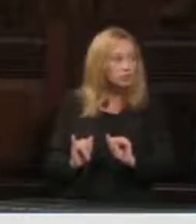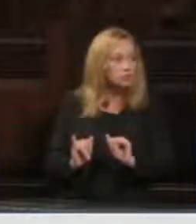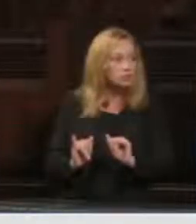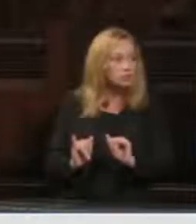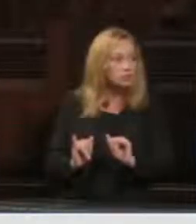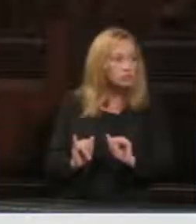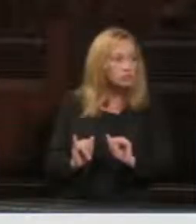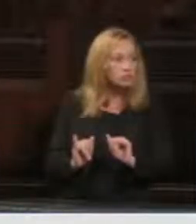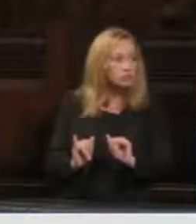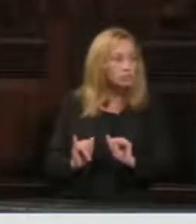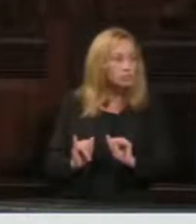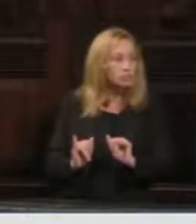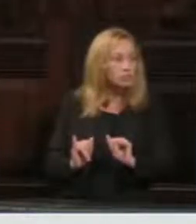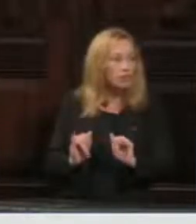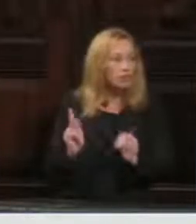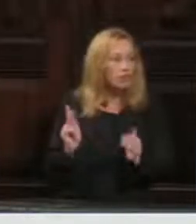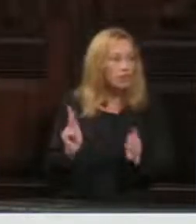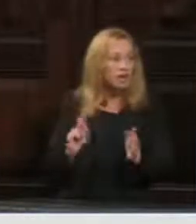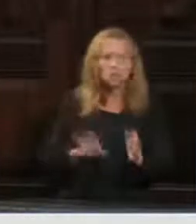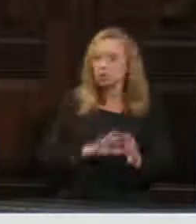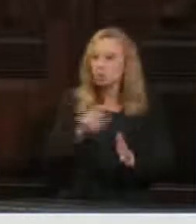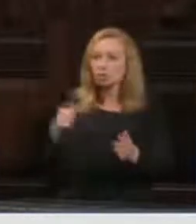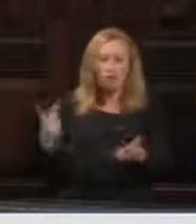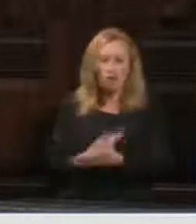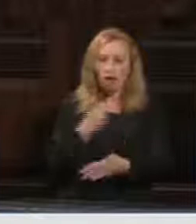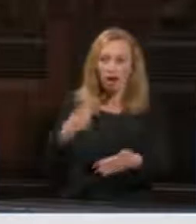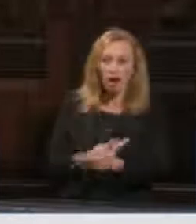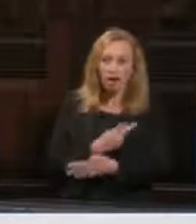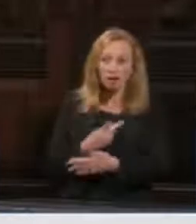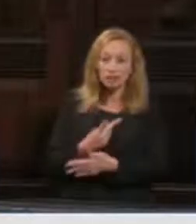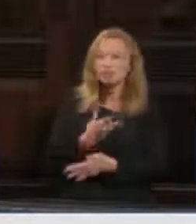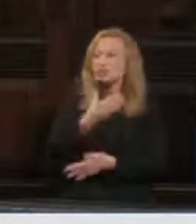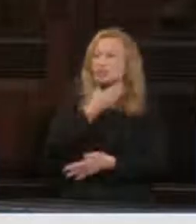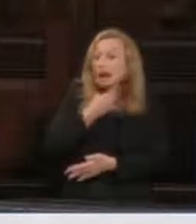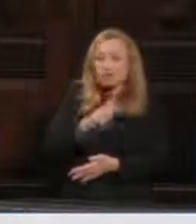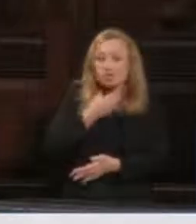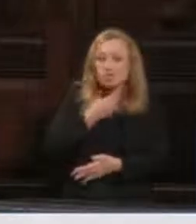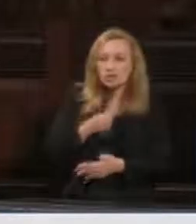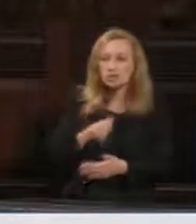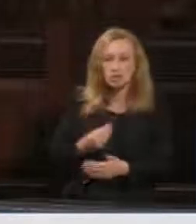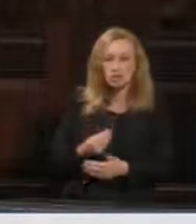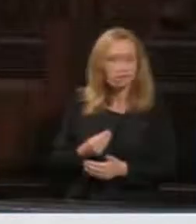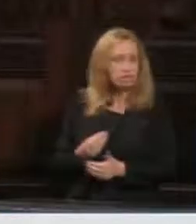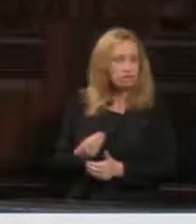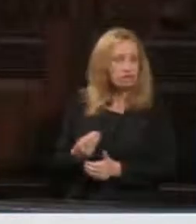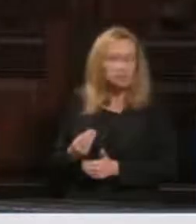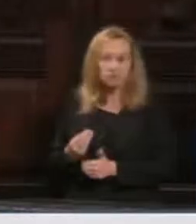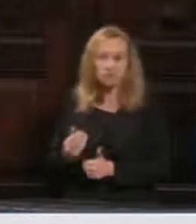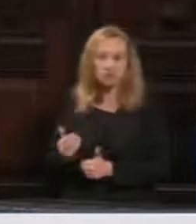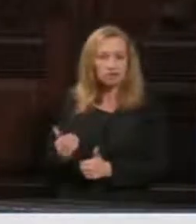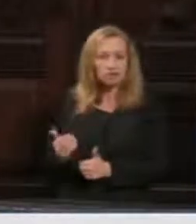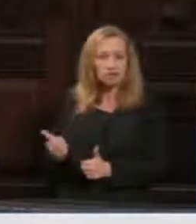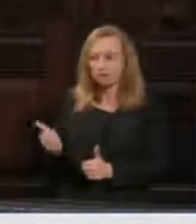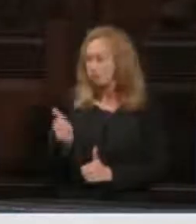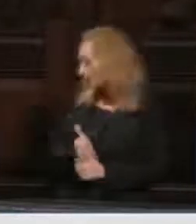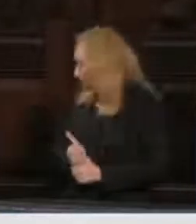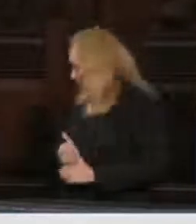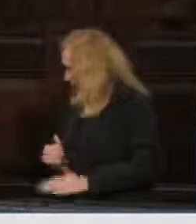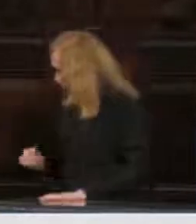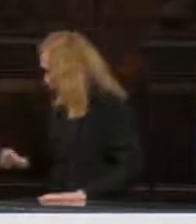passam informações totalmente falsas e